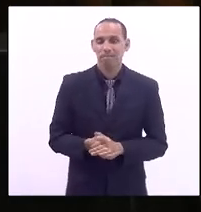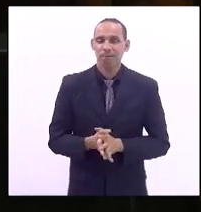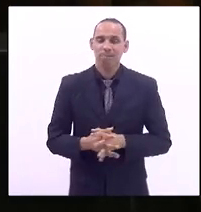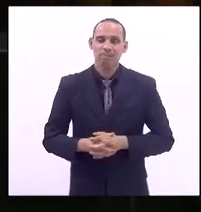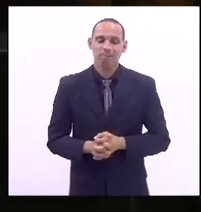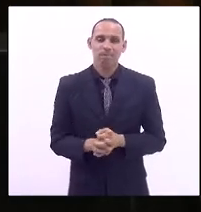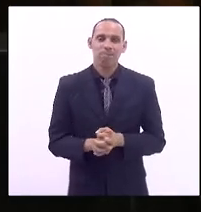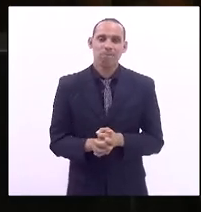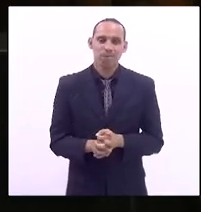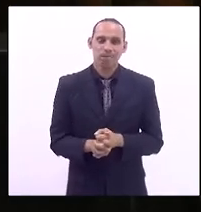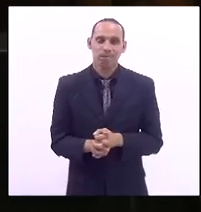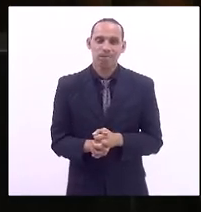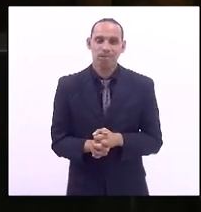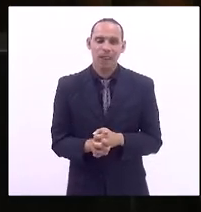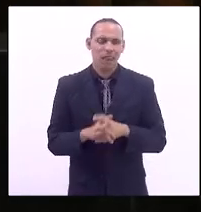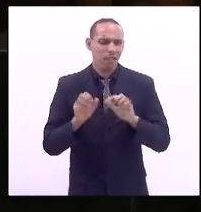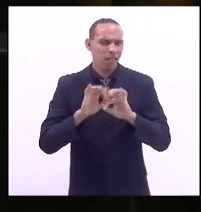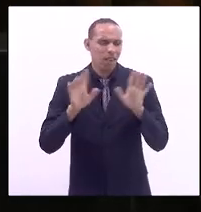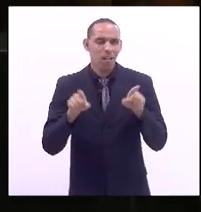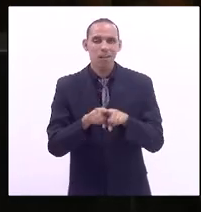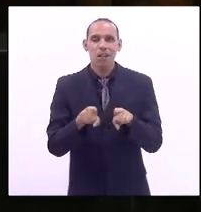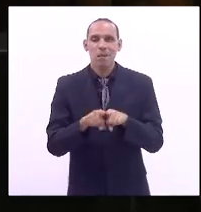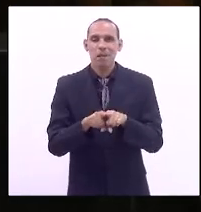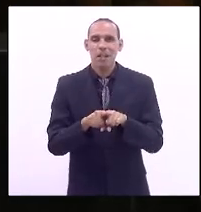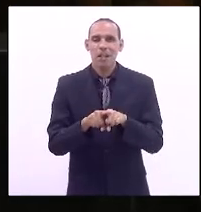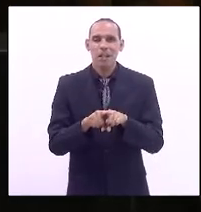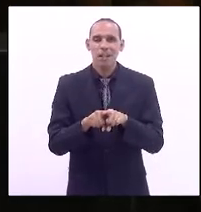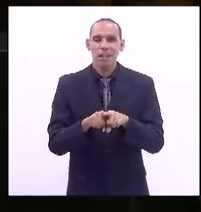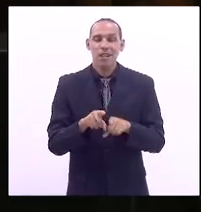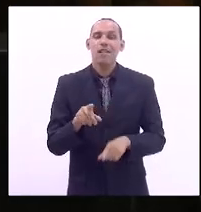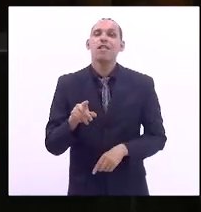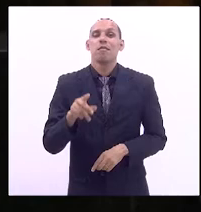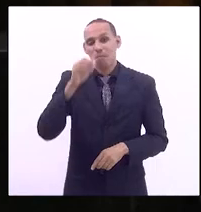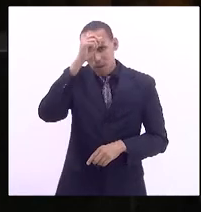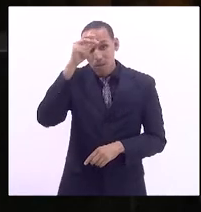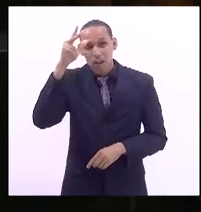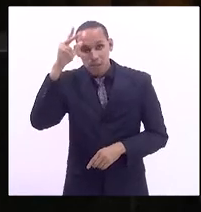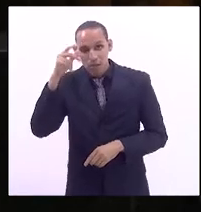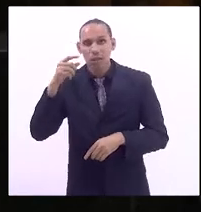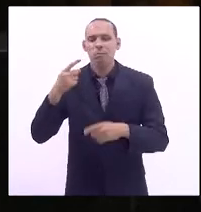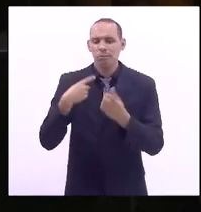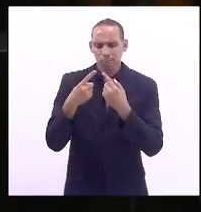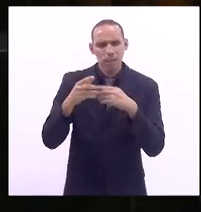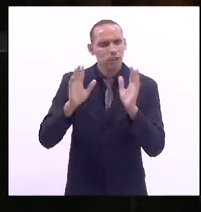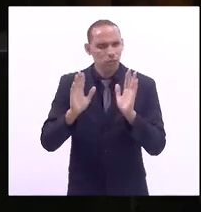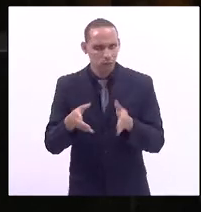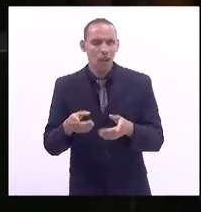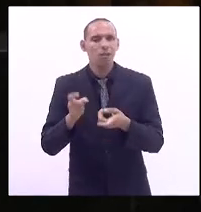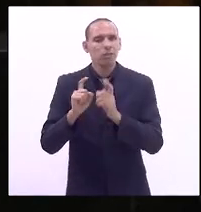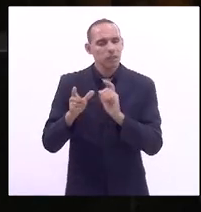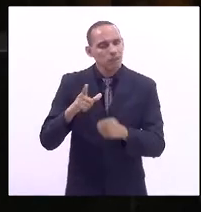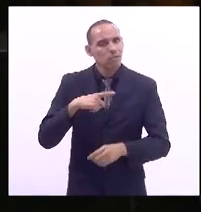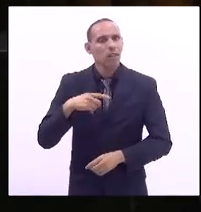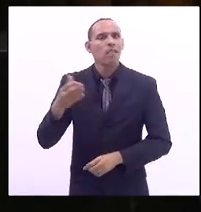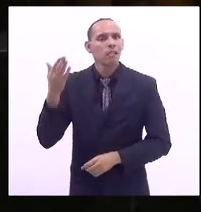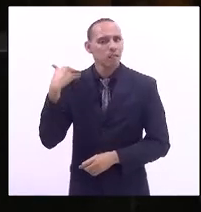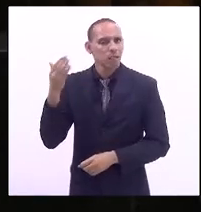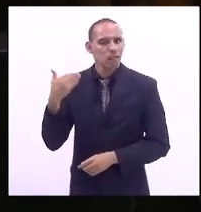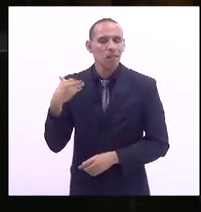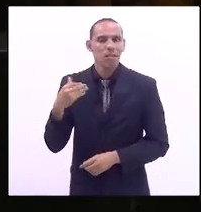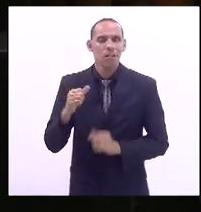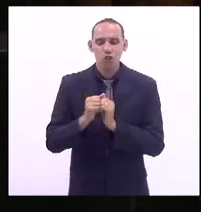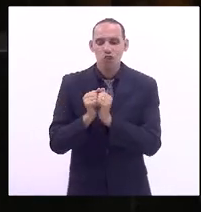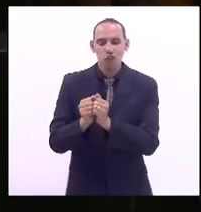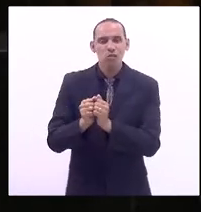Bom dia bom deixar claro que também a prefeitura participou sim do debate a gente teve uma reunião com pessoal